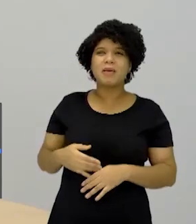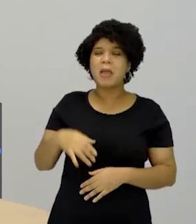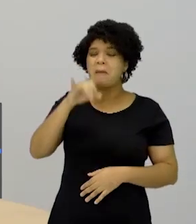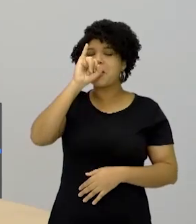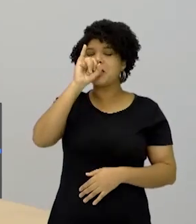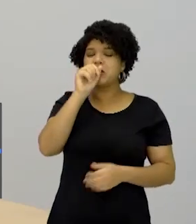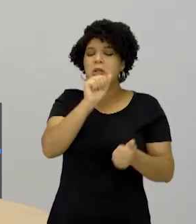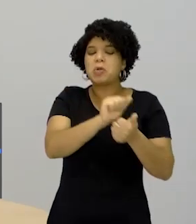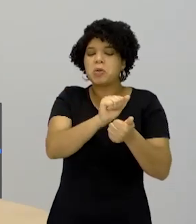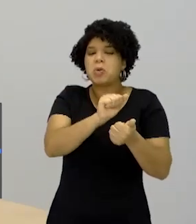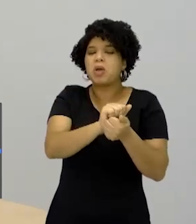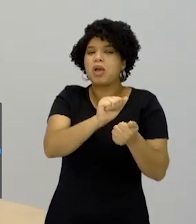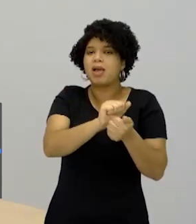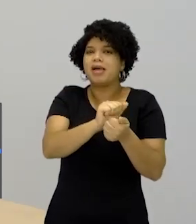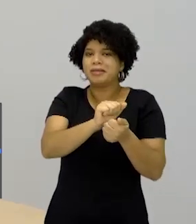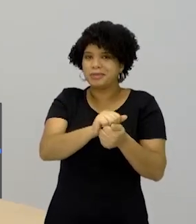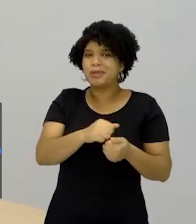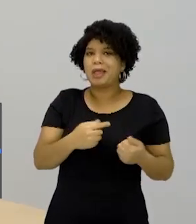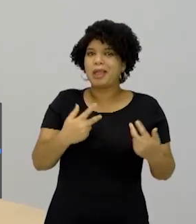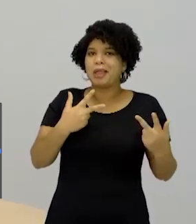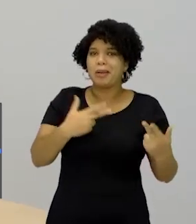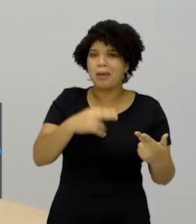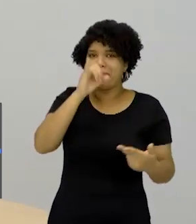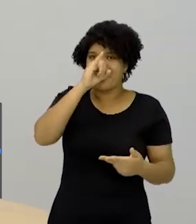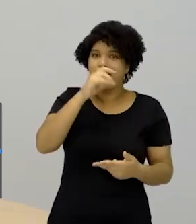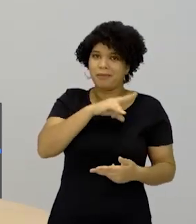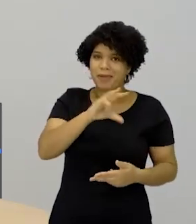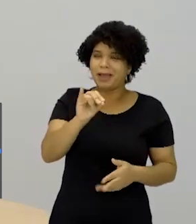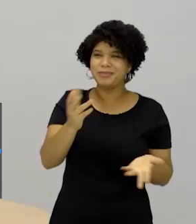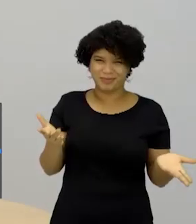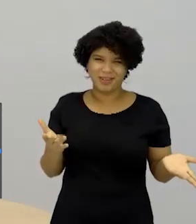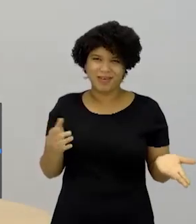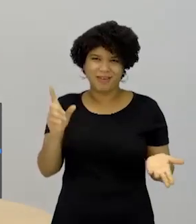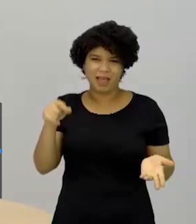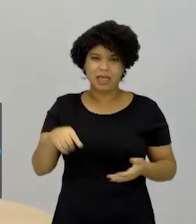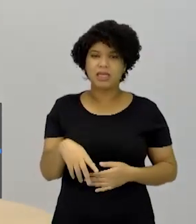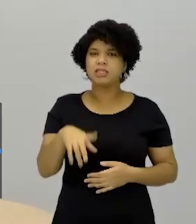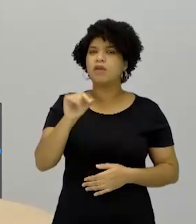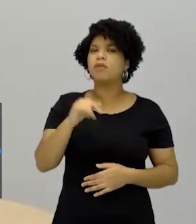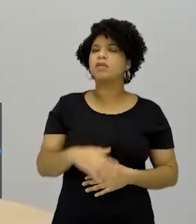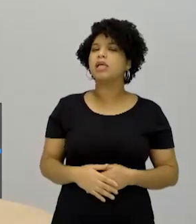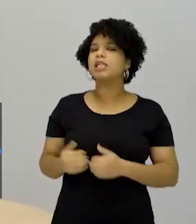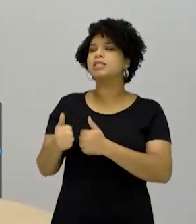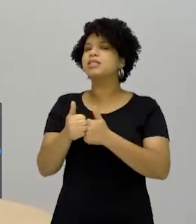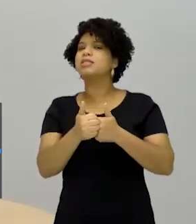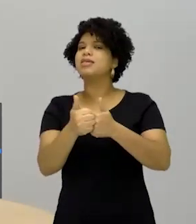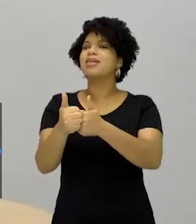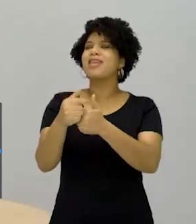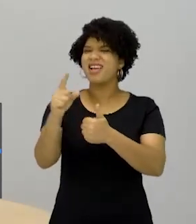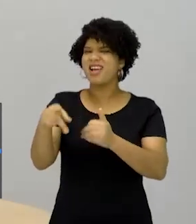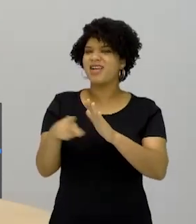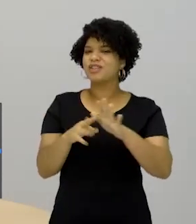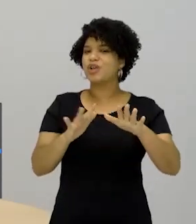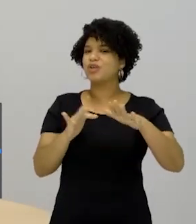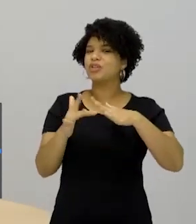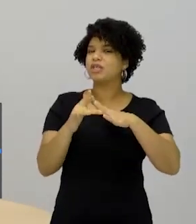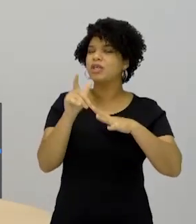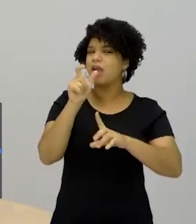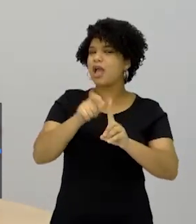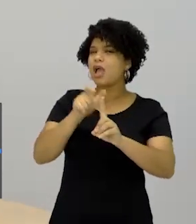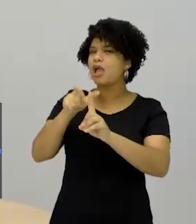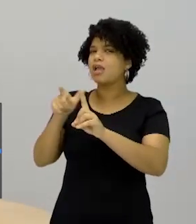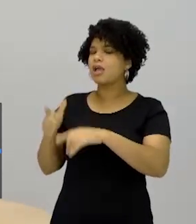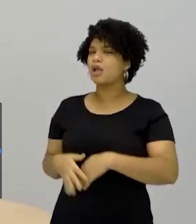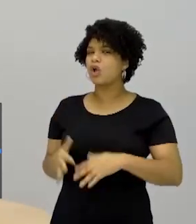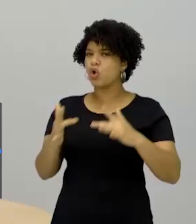diga-me quem tu segues, que eu te direi quem és. Quem você anda seguindo nas redes sociais, né? Quem segue você? Que tipo